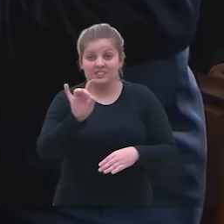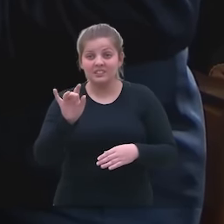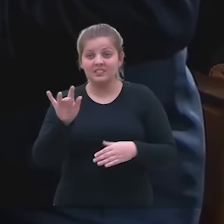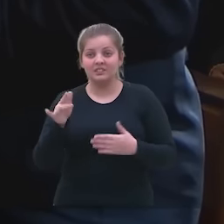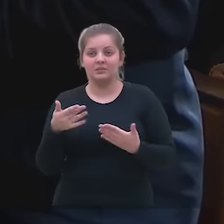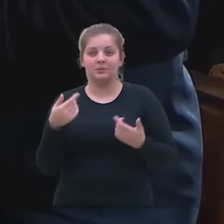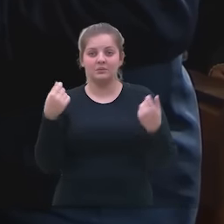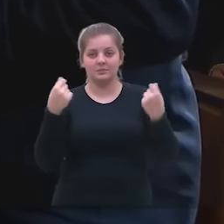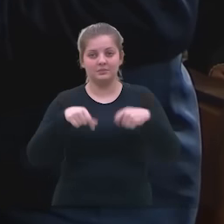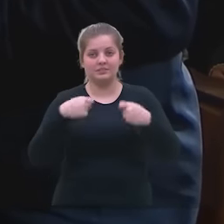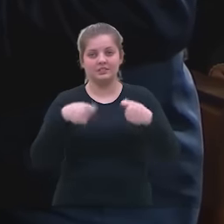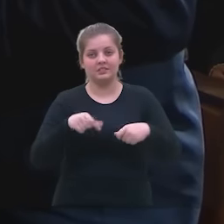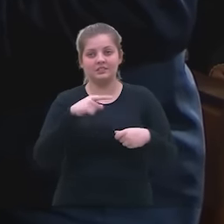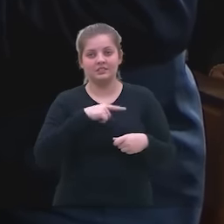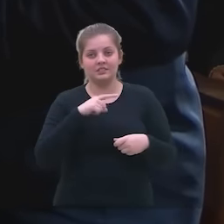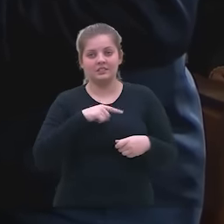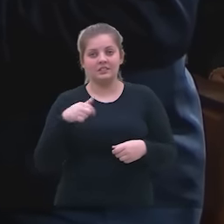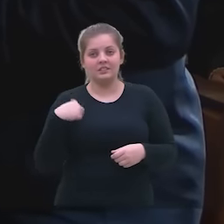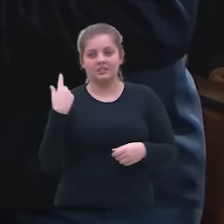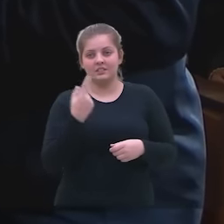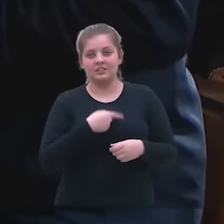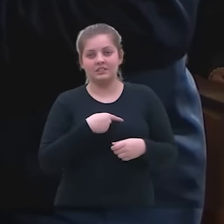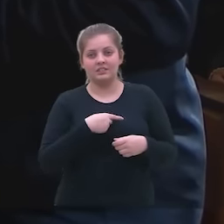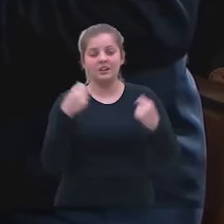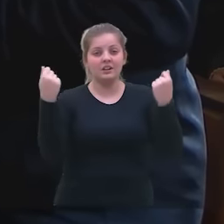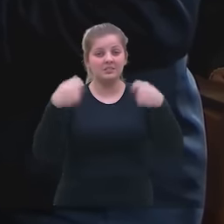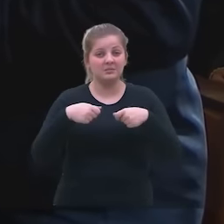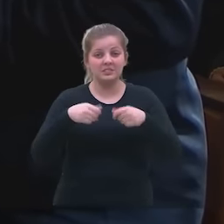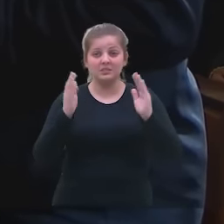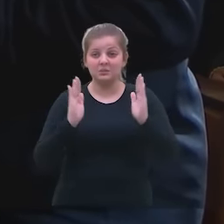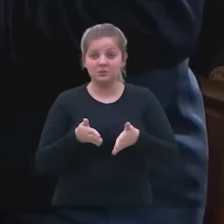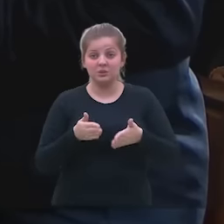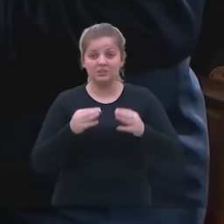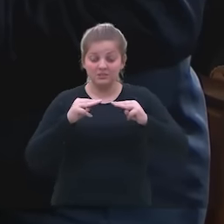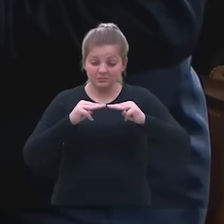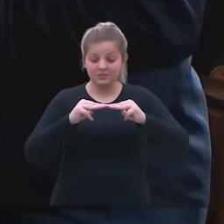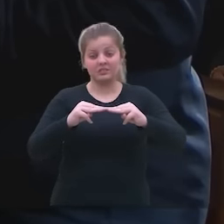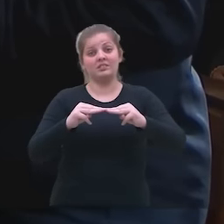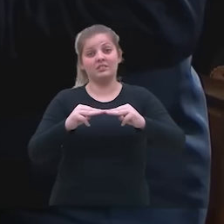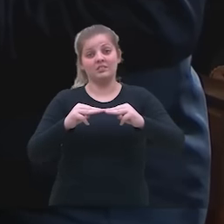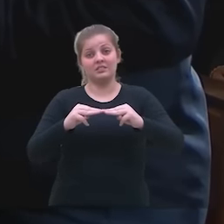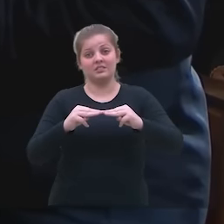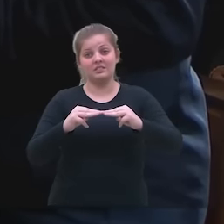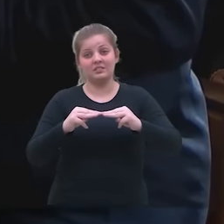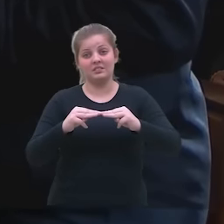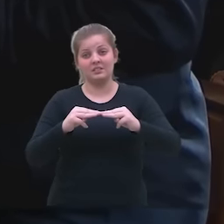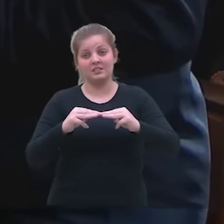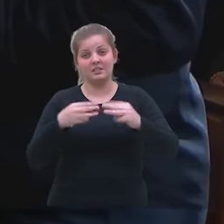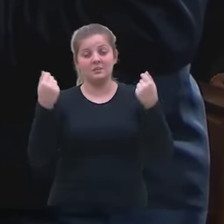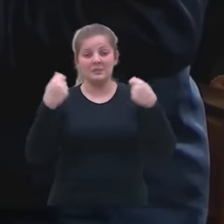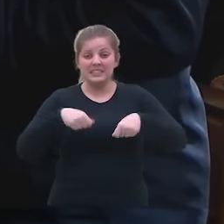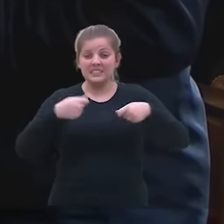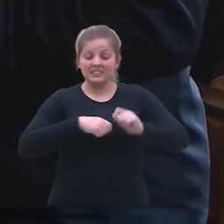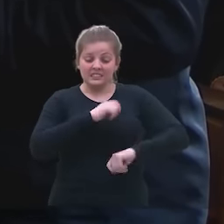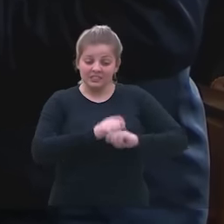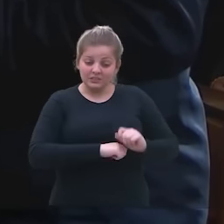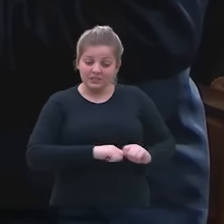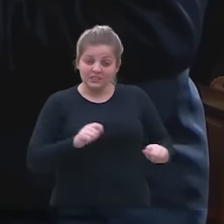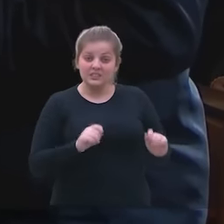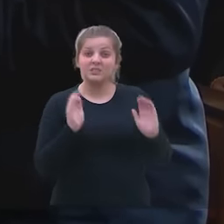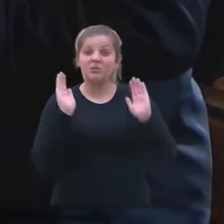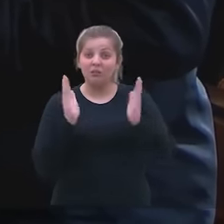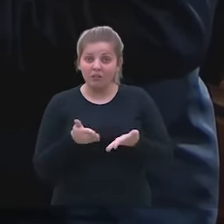um que nós temos que ser missionários hoje Precisamos ser Francisco Xavier